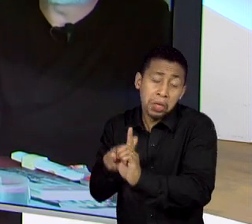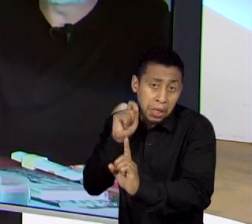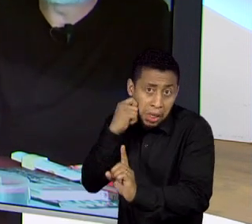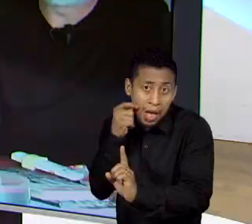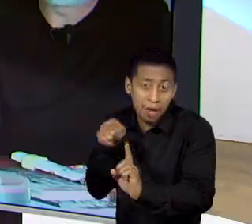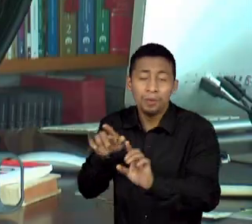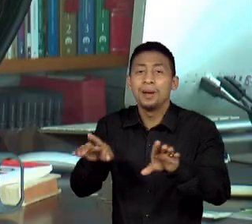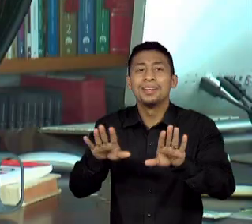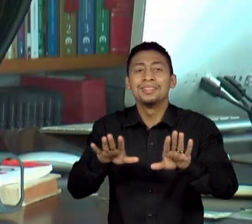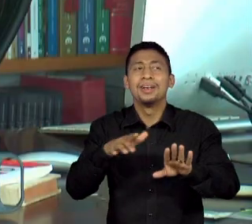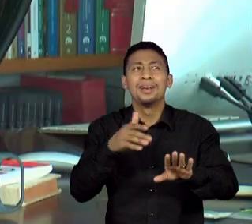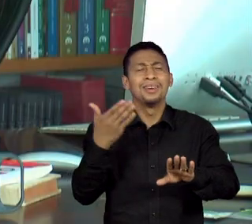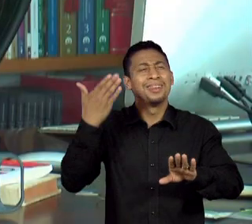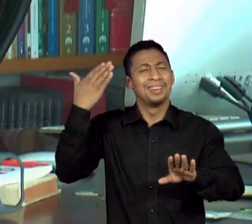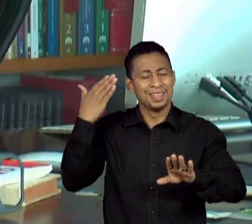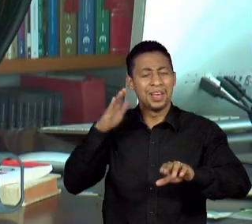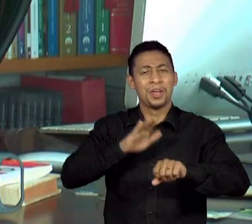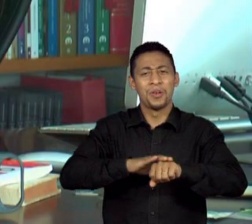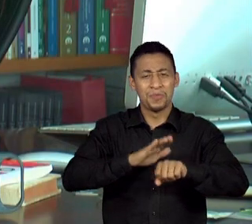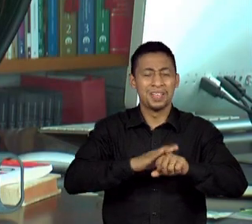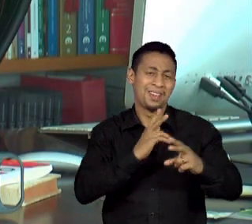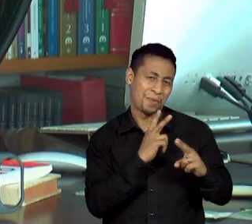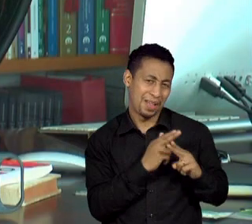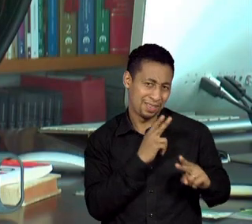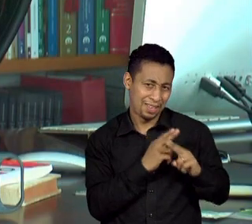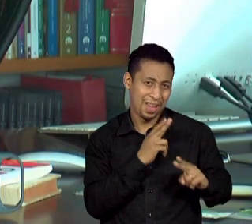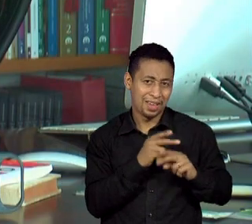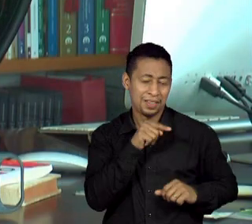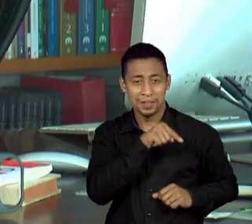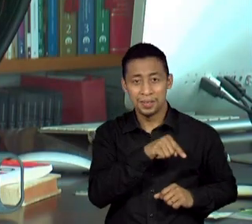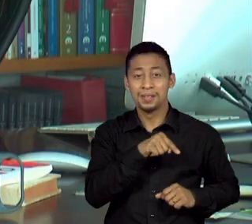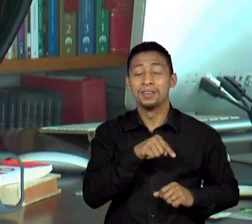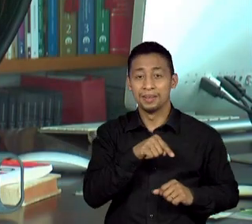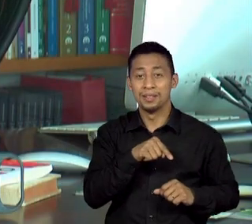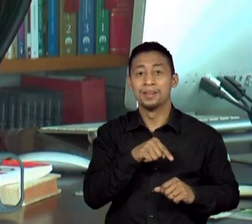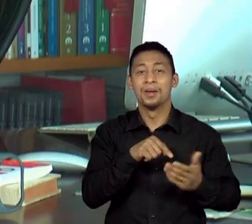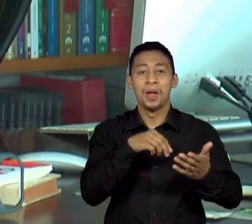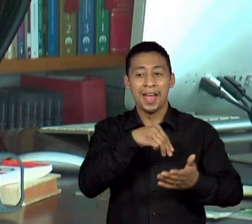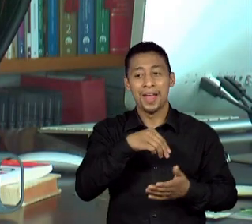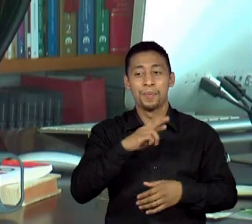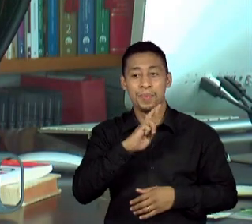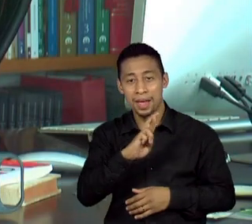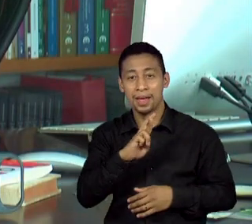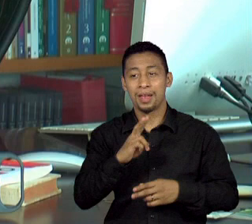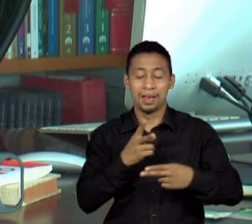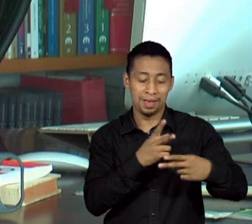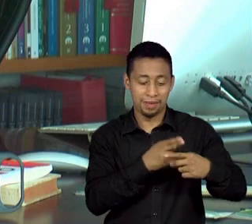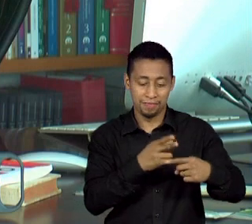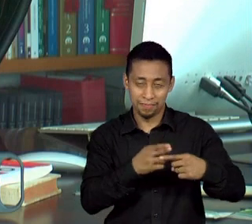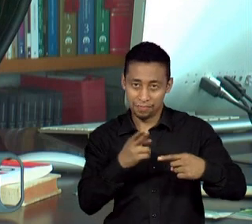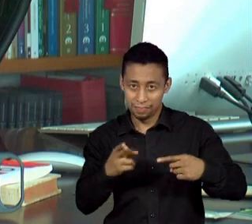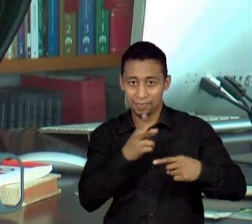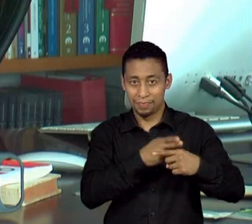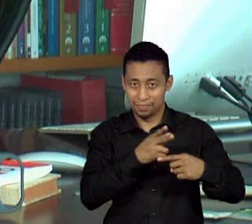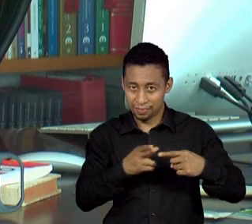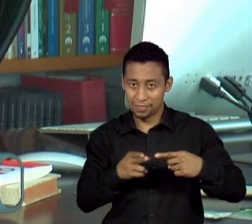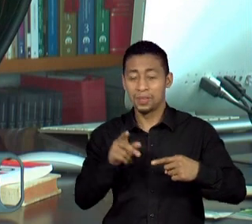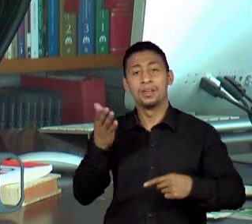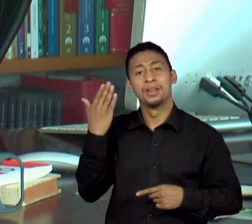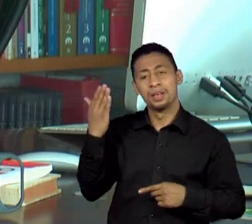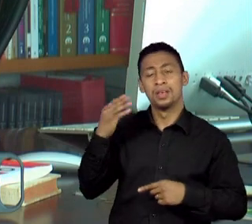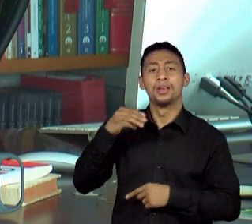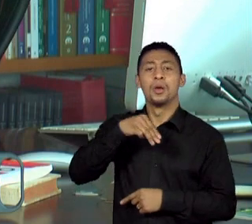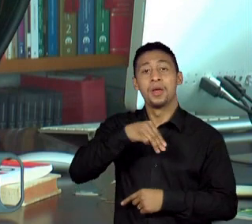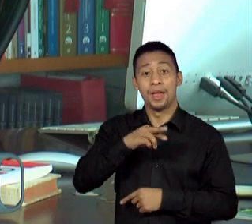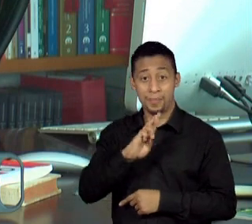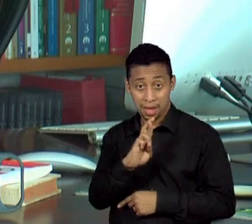exemplo, que eu fiz muitos anos com o Lázaro e com a Thaís, e com o Luiz Miranda, Jorge Salma e Fernanda Freitas. Enfim, era uma